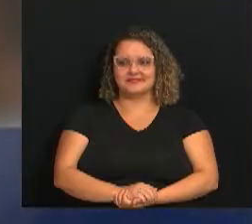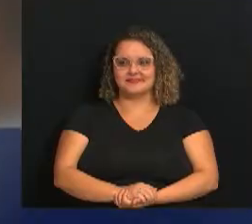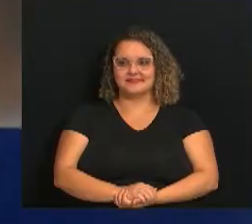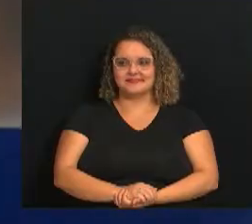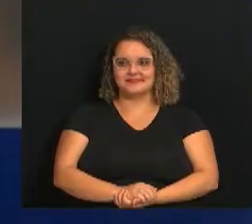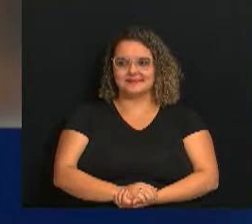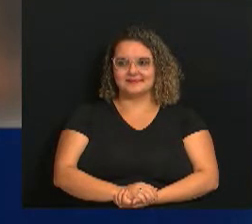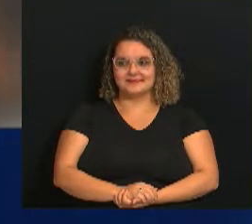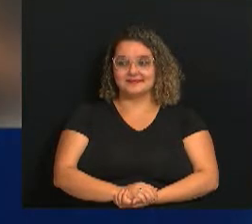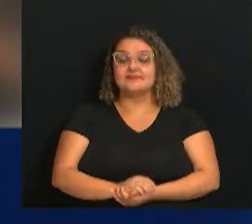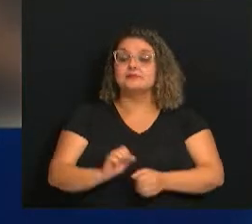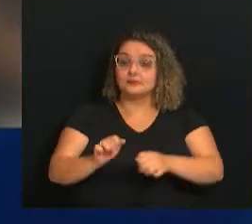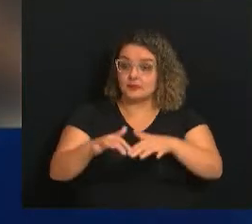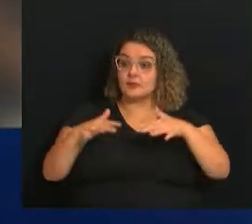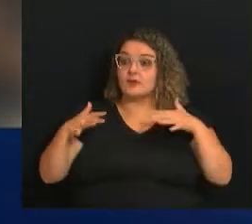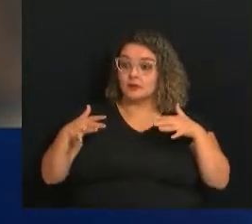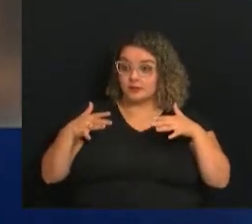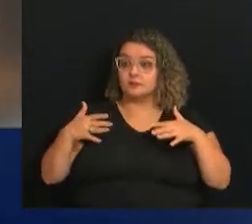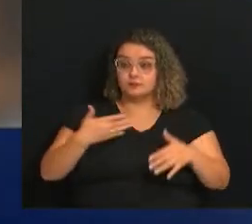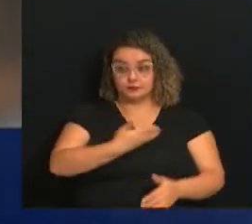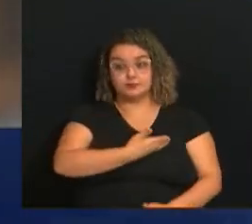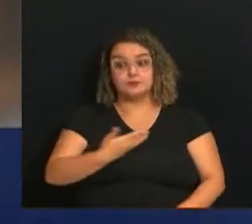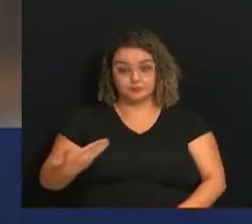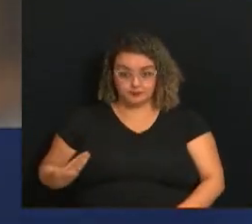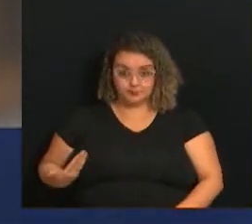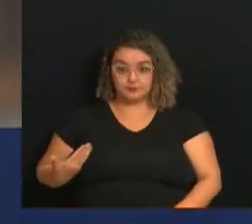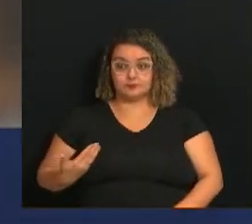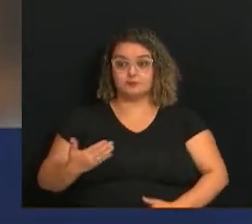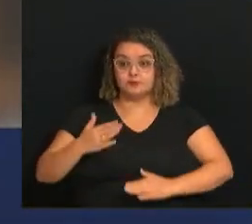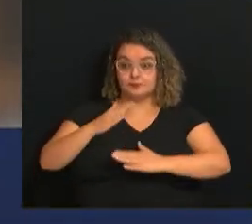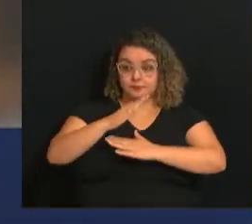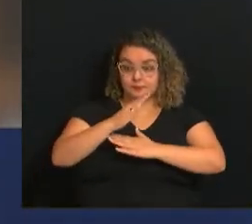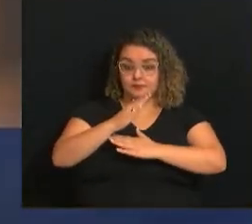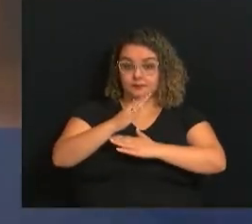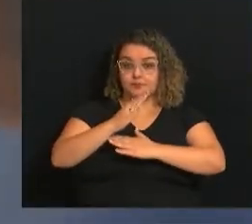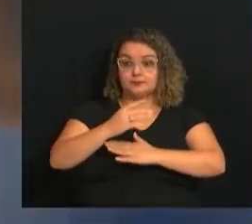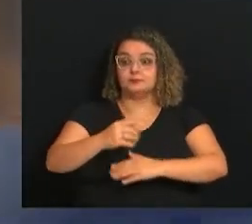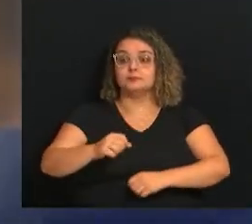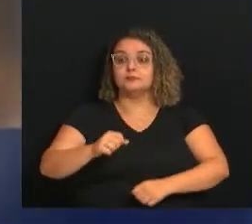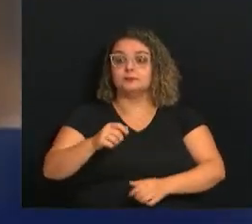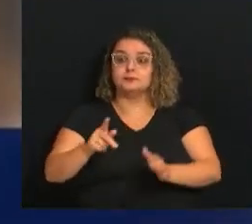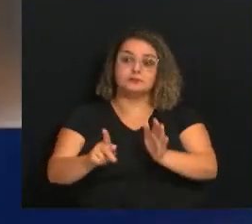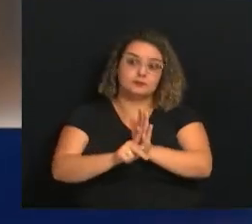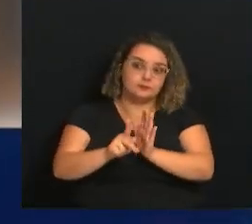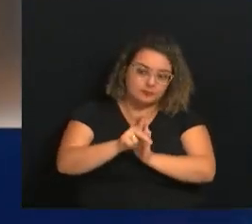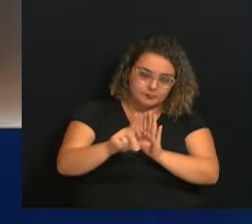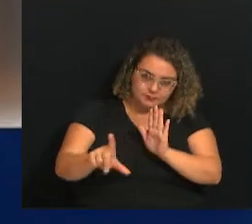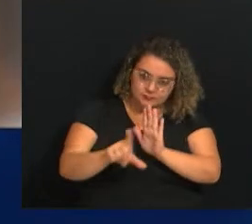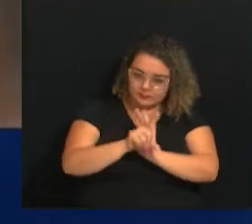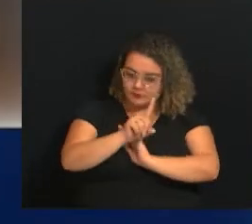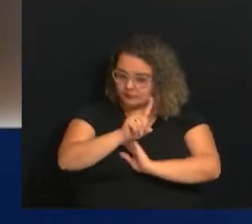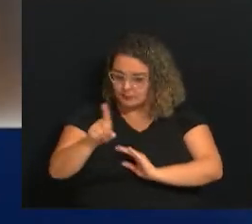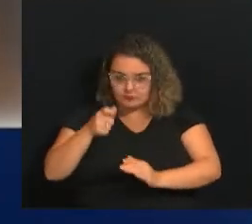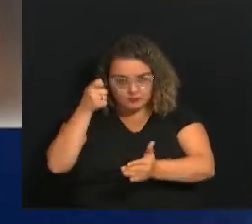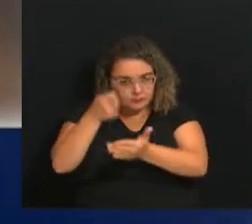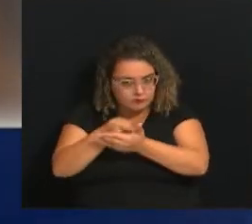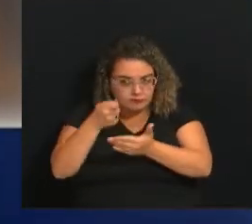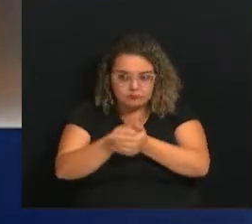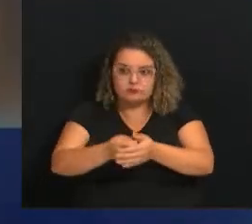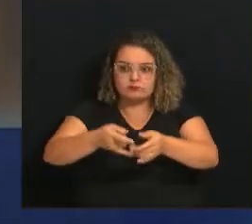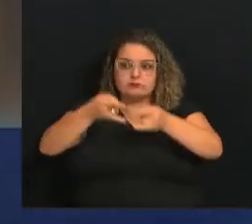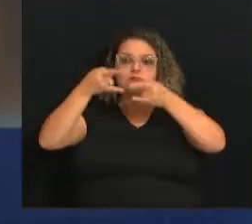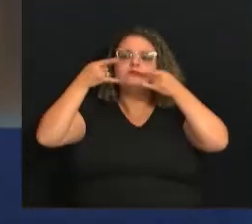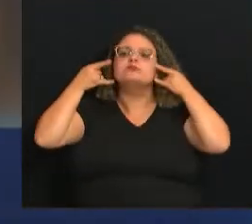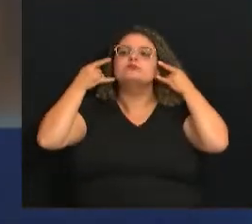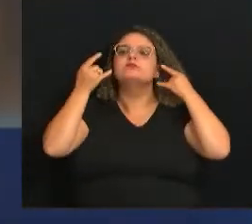Em audiências públicas, Câmara de Campinas debate projeto de lei sobre não obrigatoriedade de máscaras para